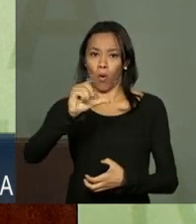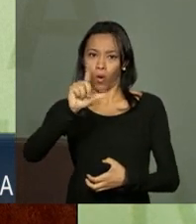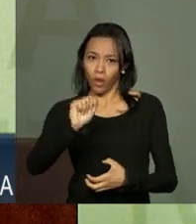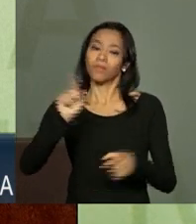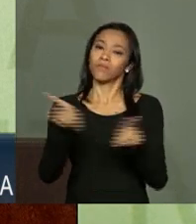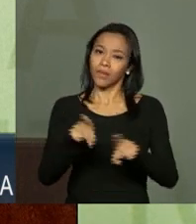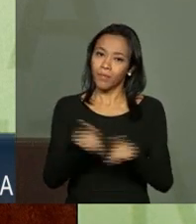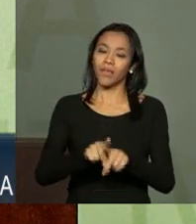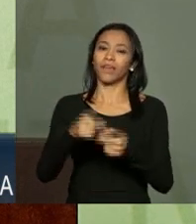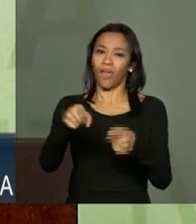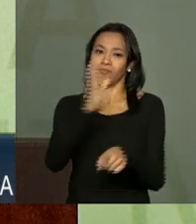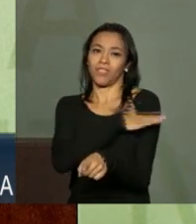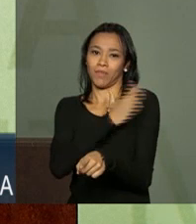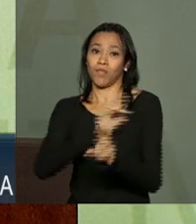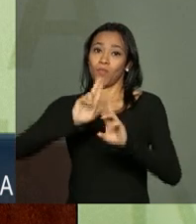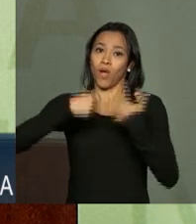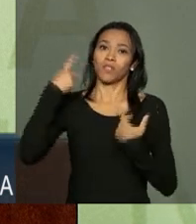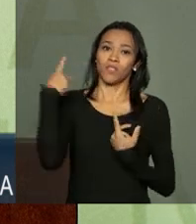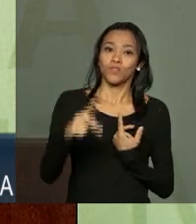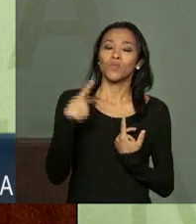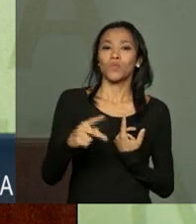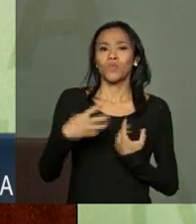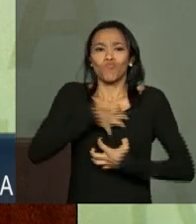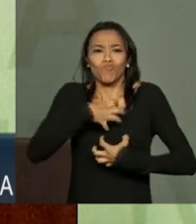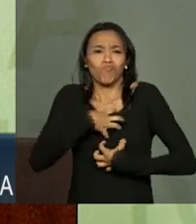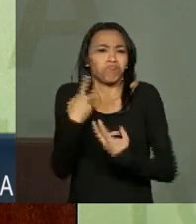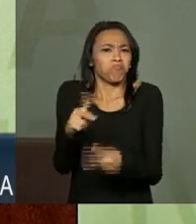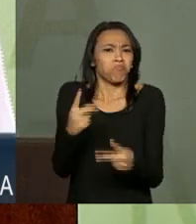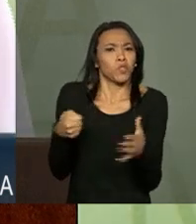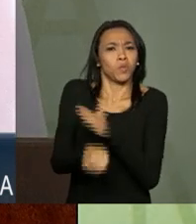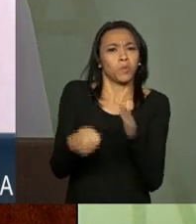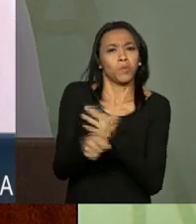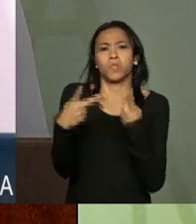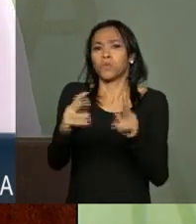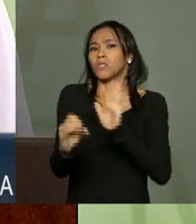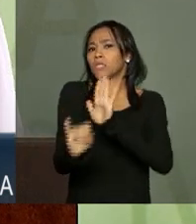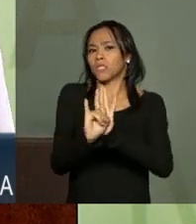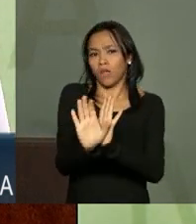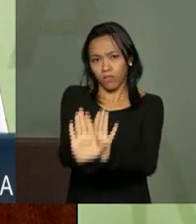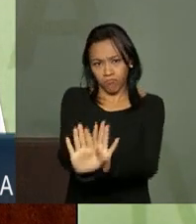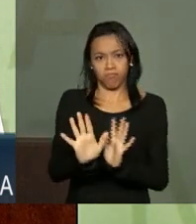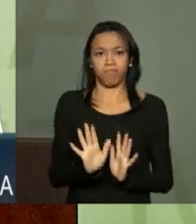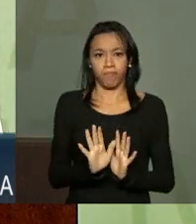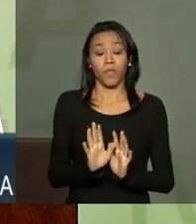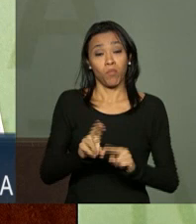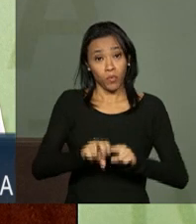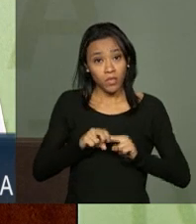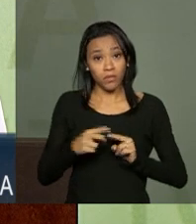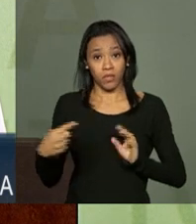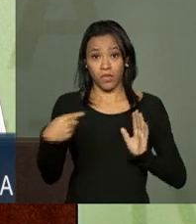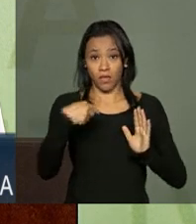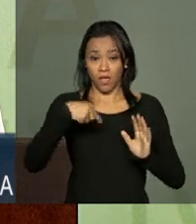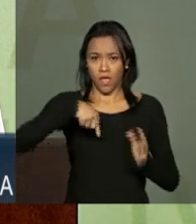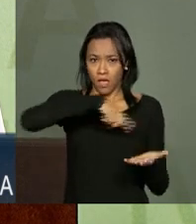lutaram para manter suas formas tradicionais de vida e sua identidade. Por isso, esses